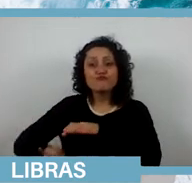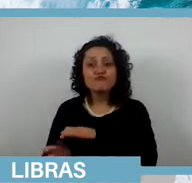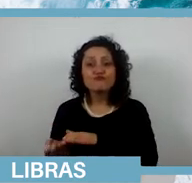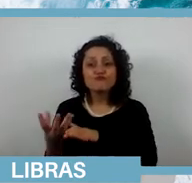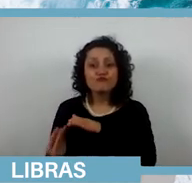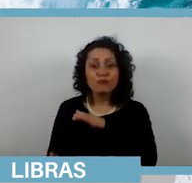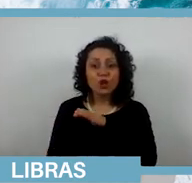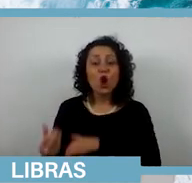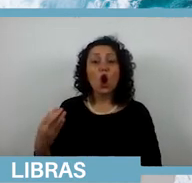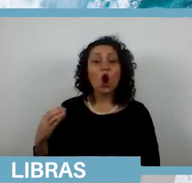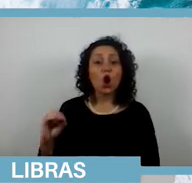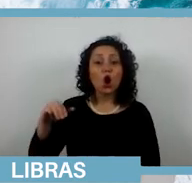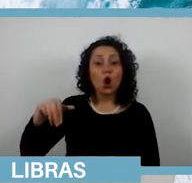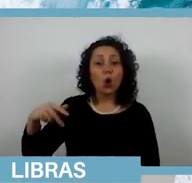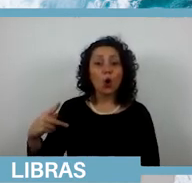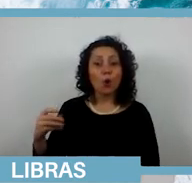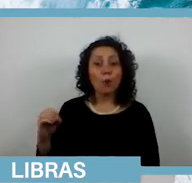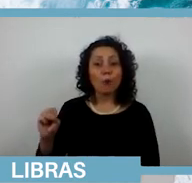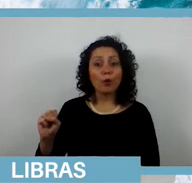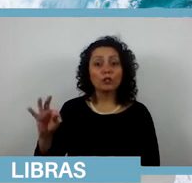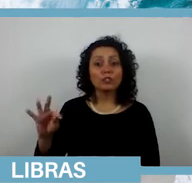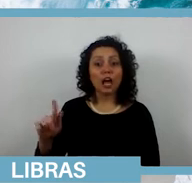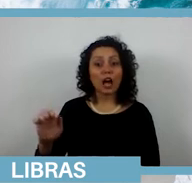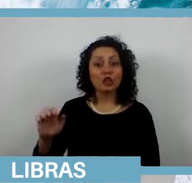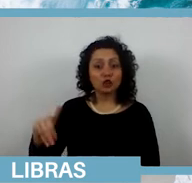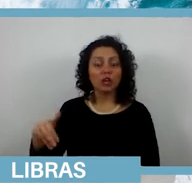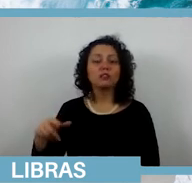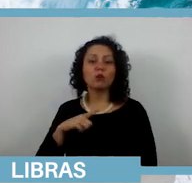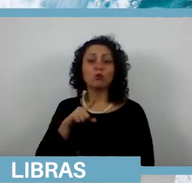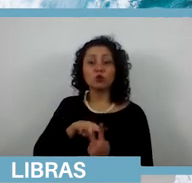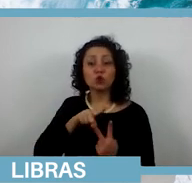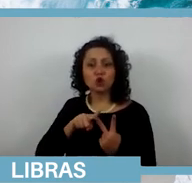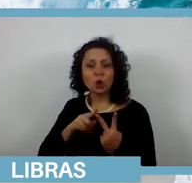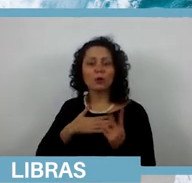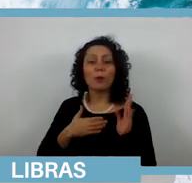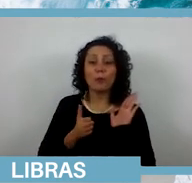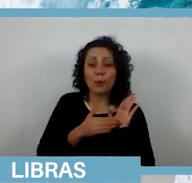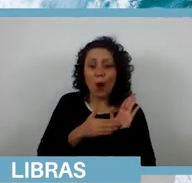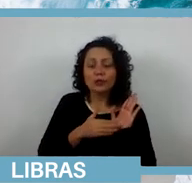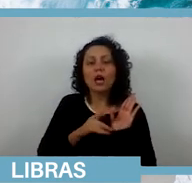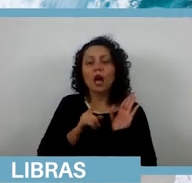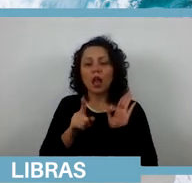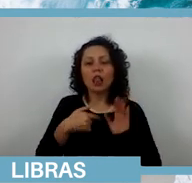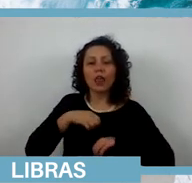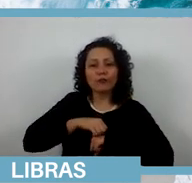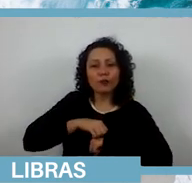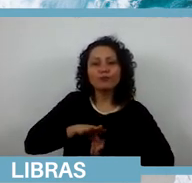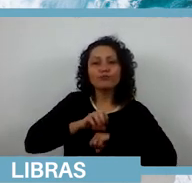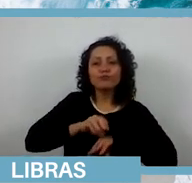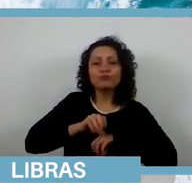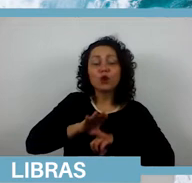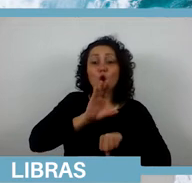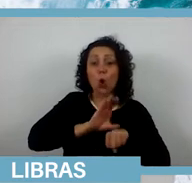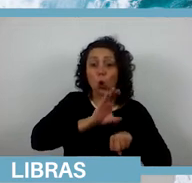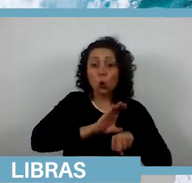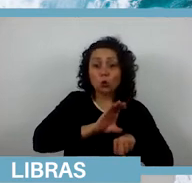né, essas duas práticas como propostas e comecei a trabalhar com cursos ao mesmo tempo que eu comecei a vender produtos.